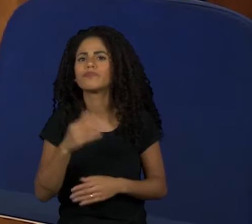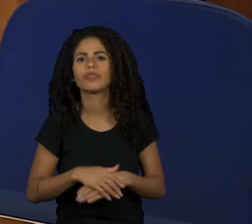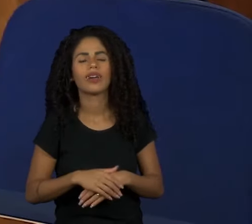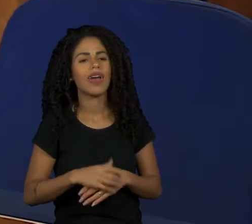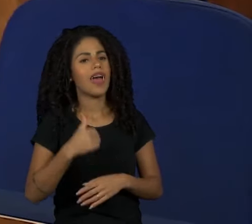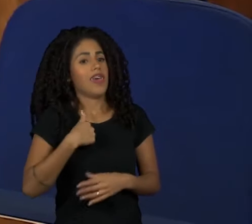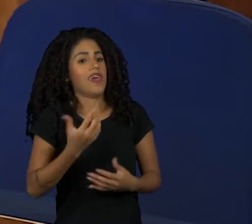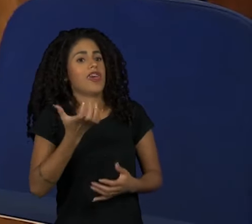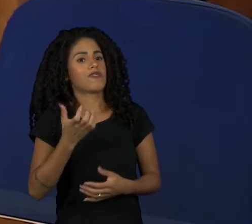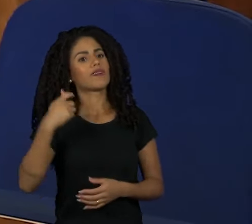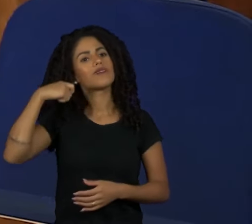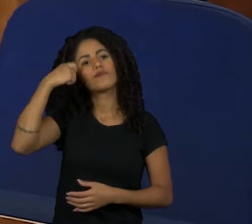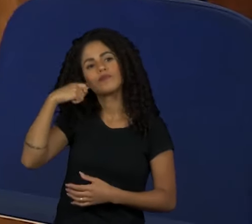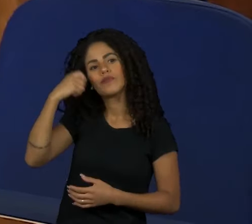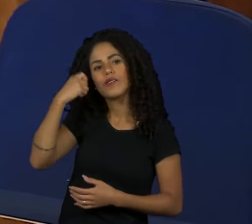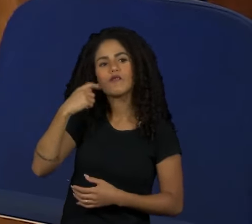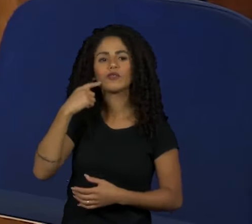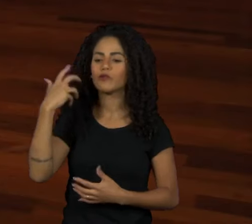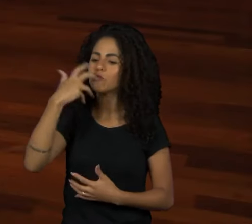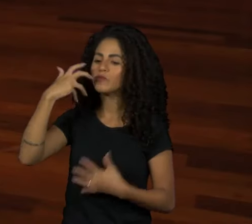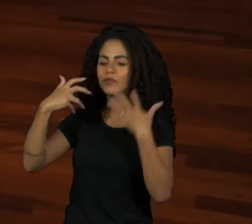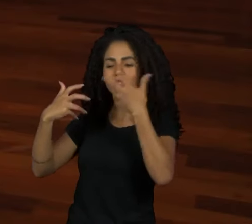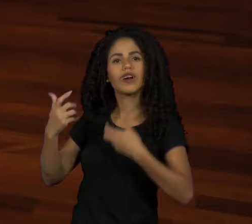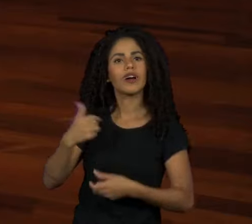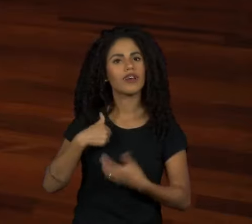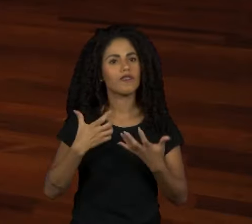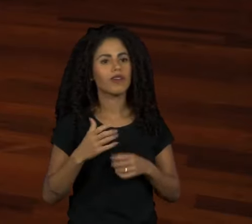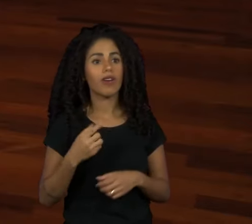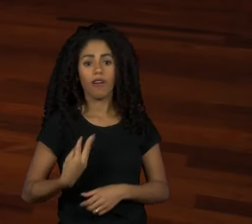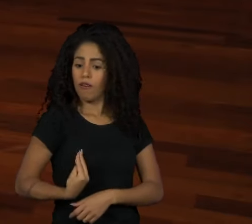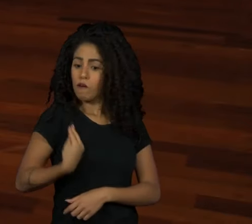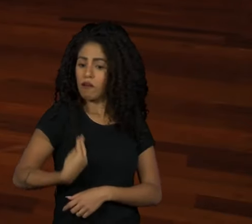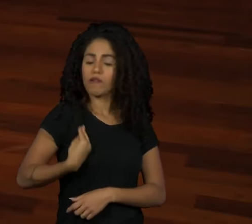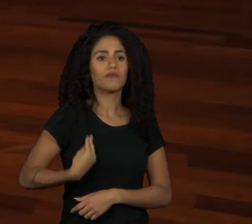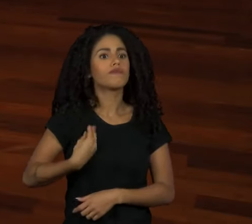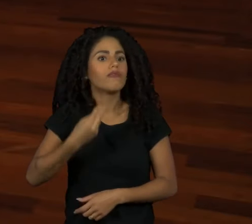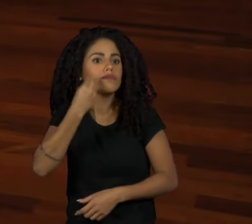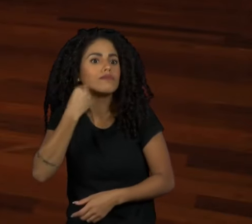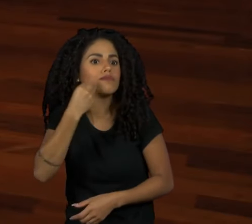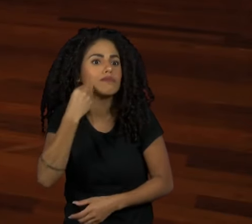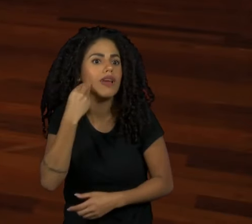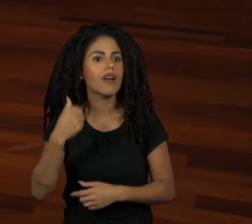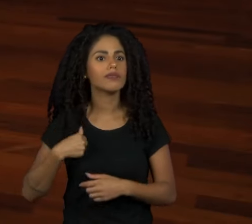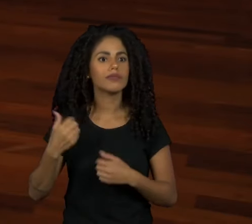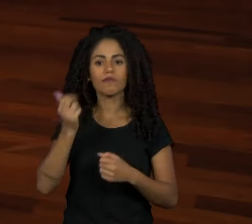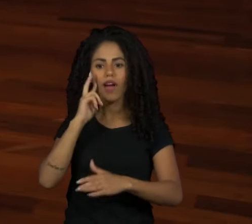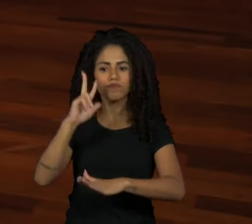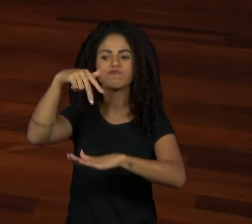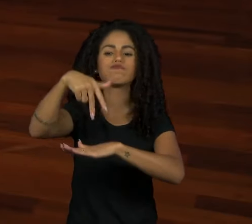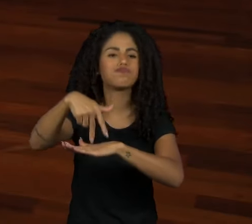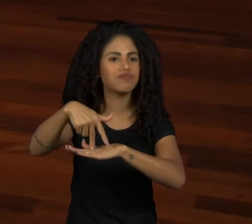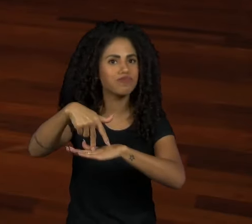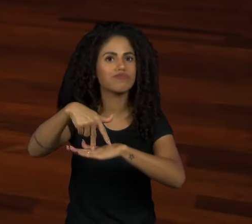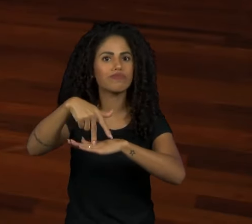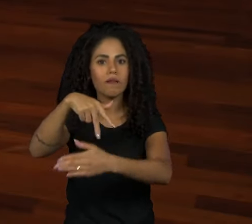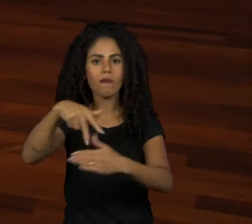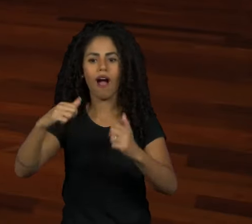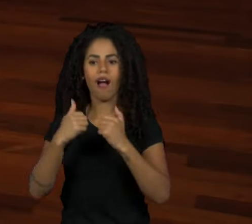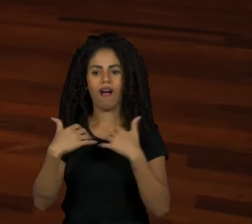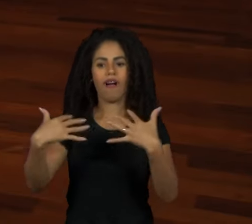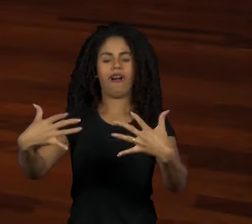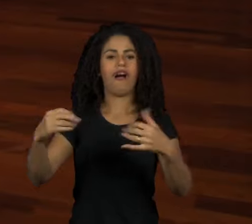ser um ator de musicais. Eu quero viver tudo isso, eu quero brilhar lá na frente, estar na frente show da